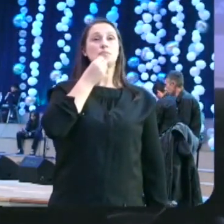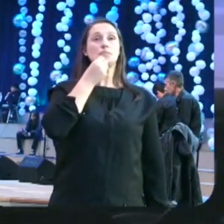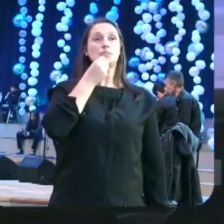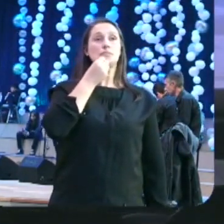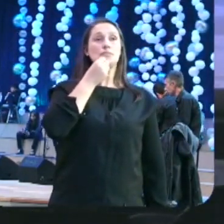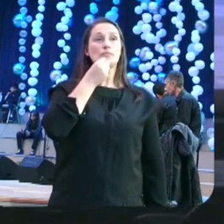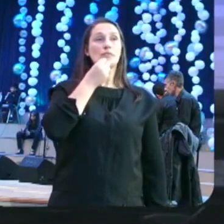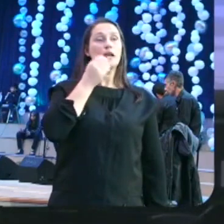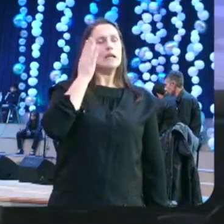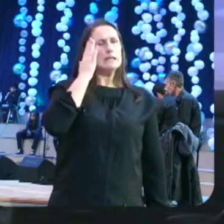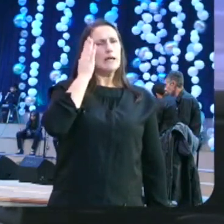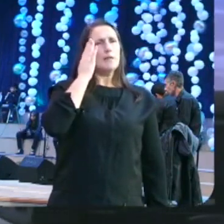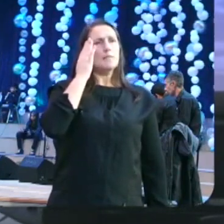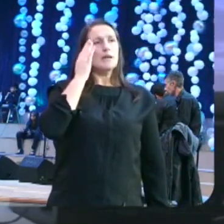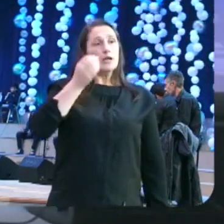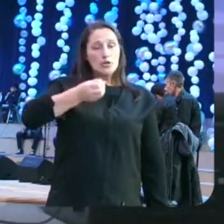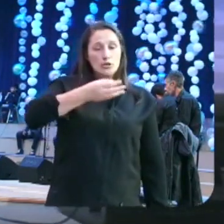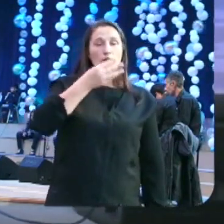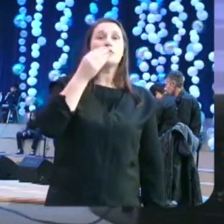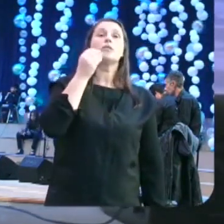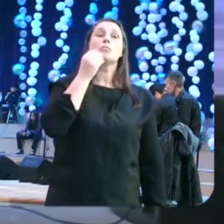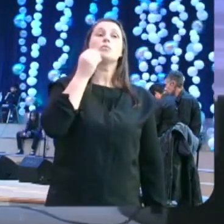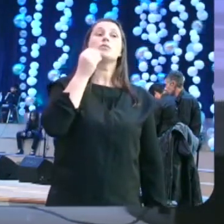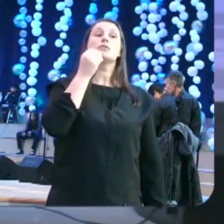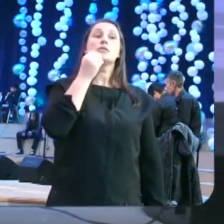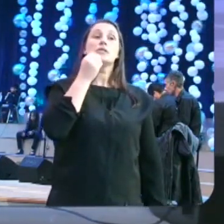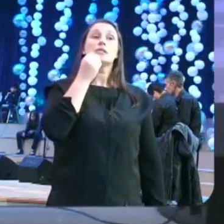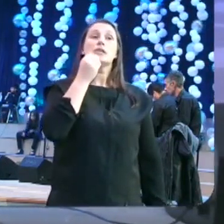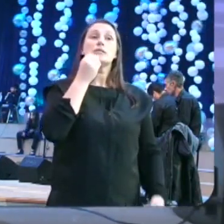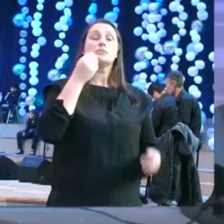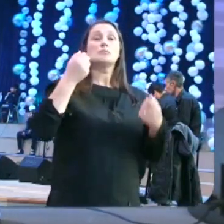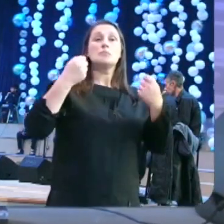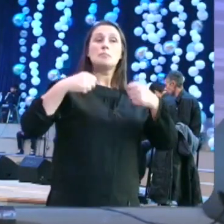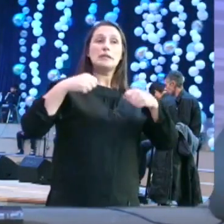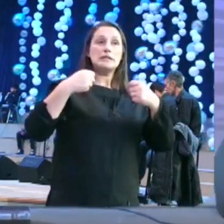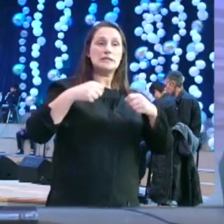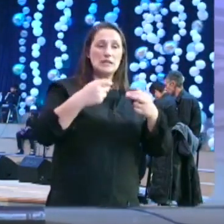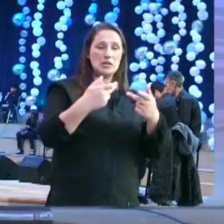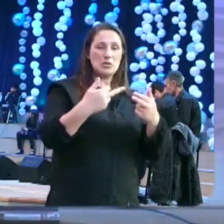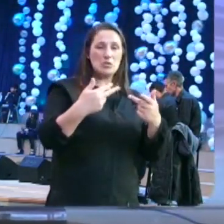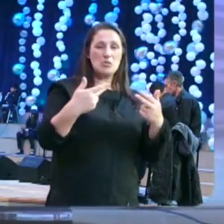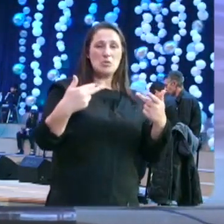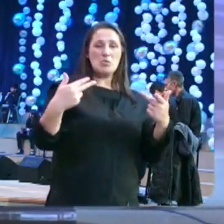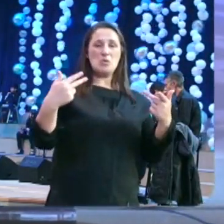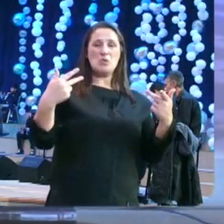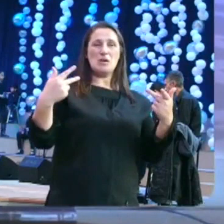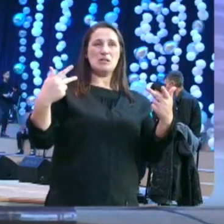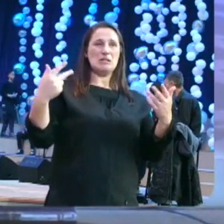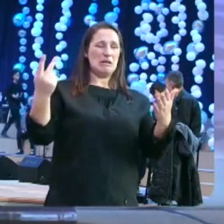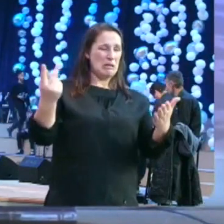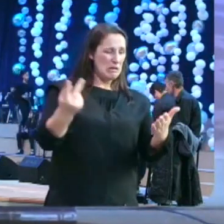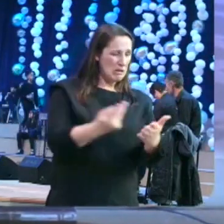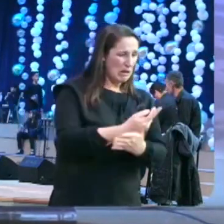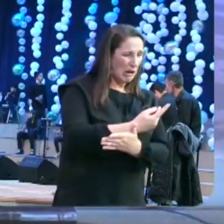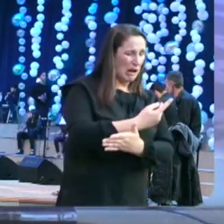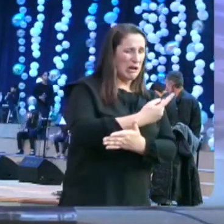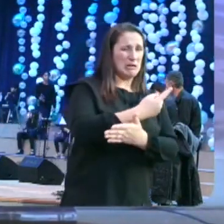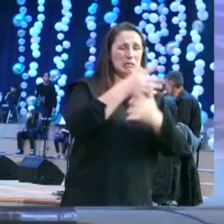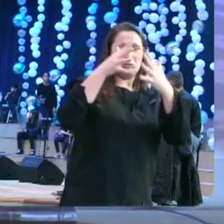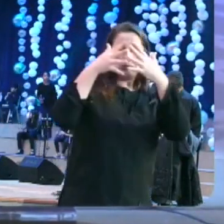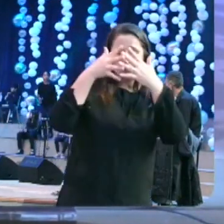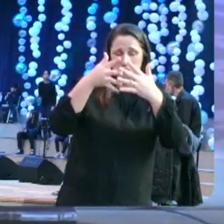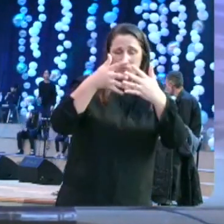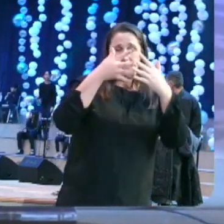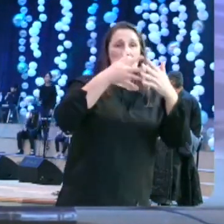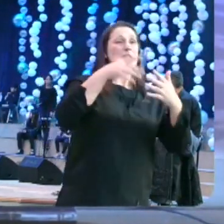essa nova chance, ela não precisa de coisas tremendamente erradas ou